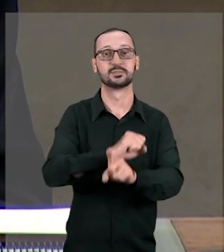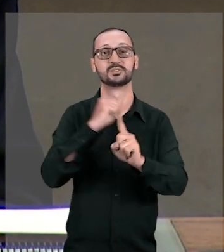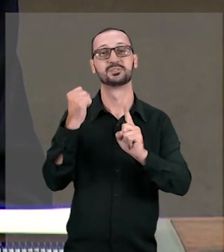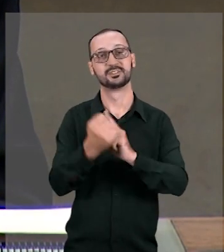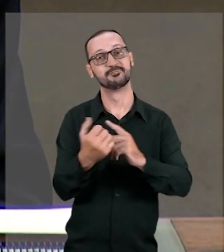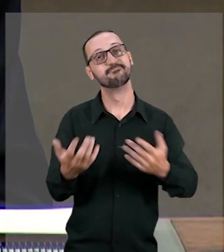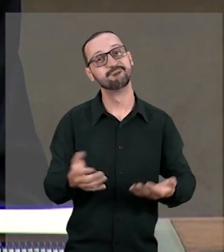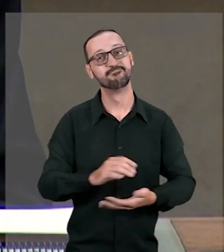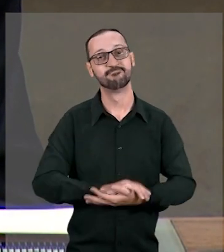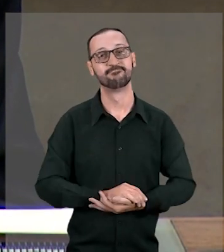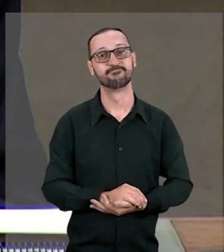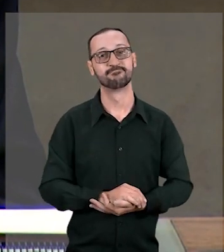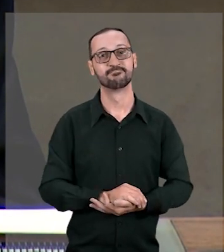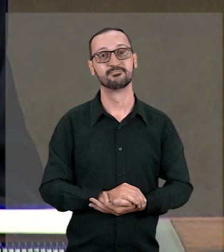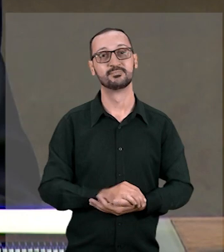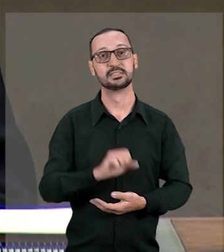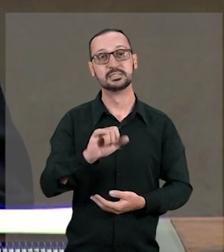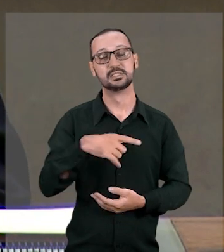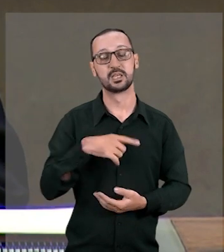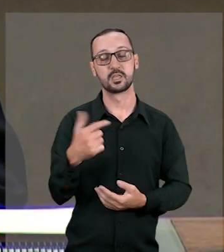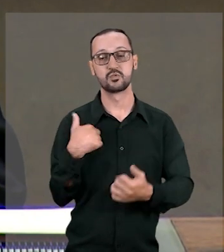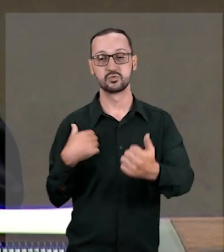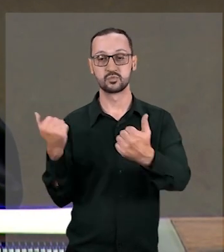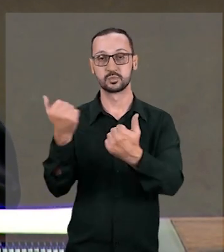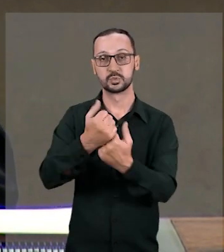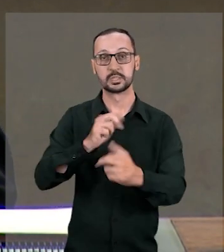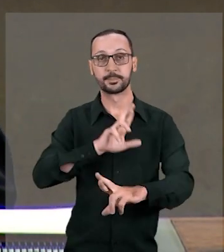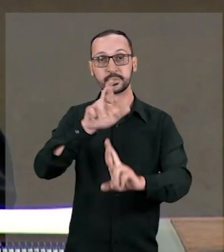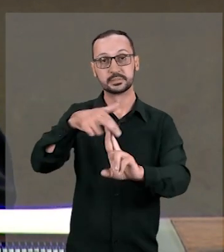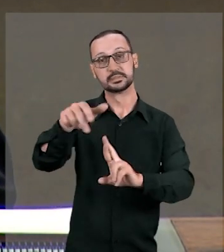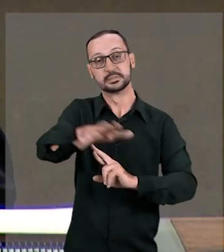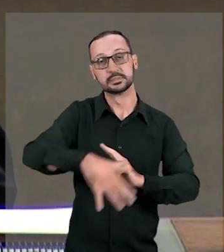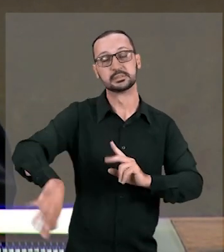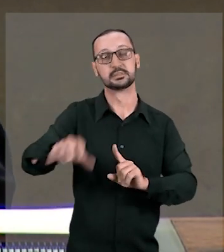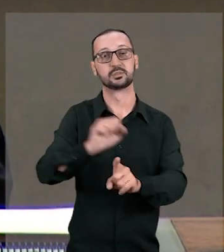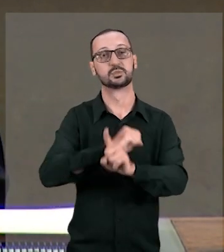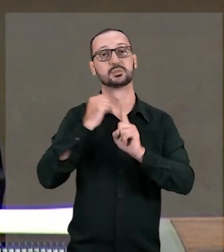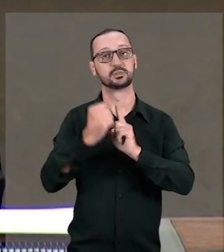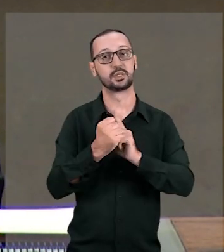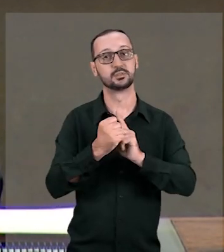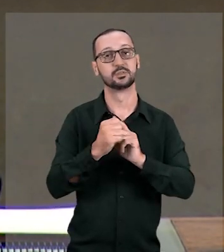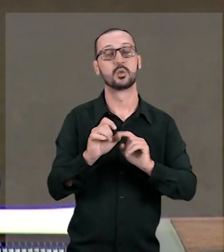sociedade. Se é em nome e no interesse da sociedade,